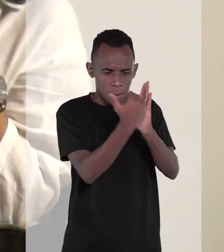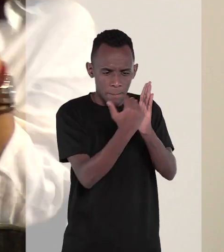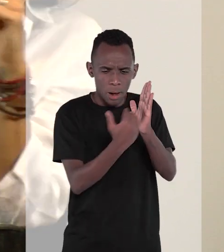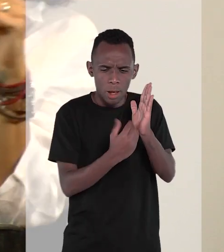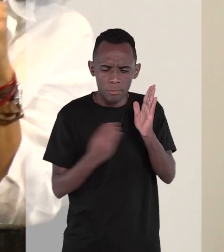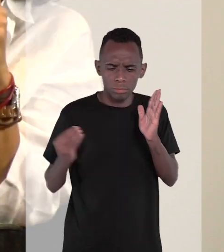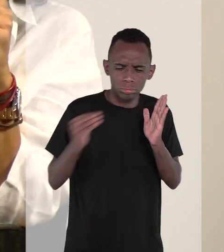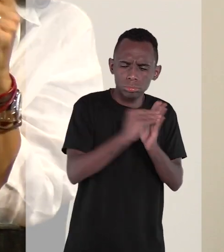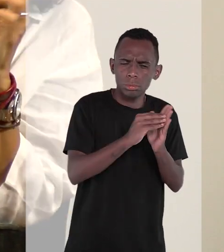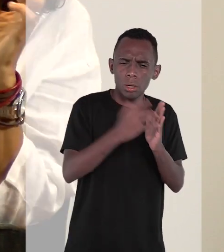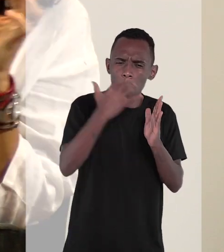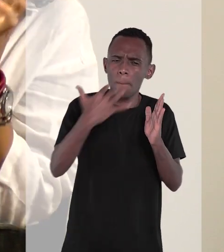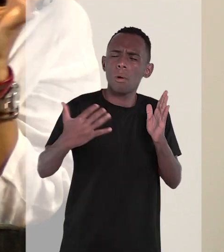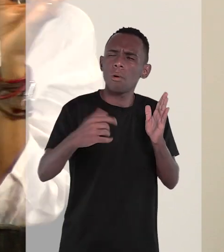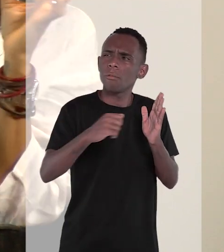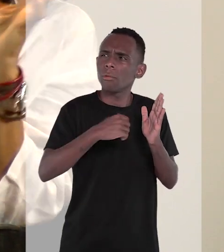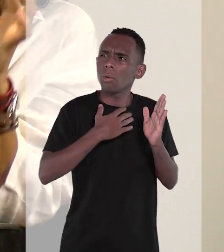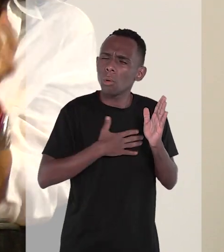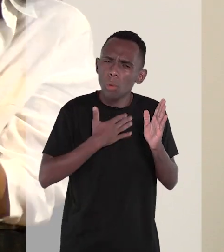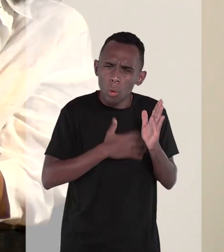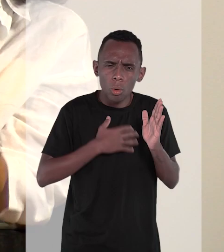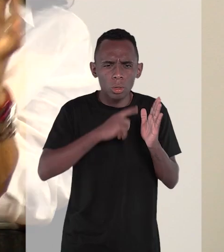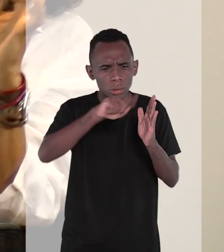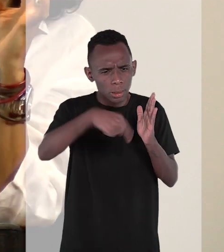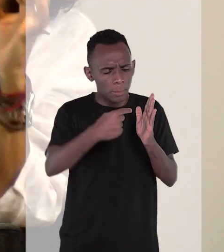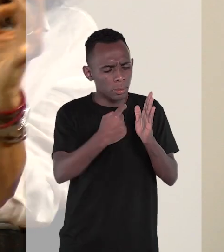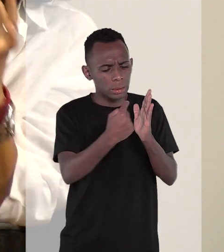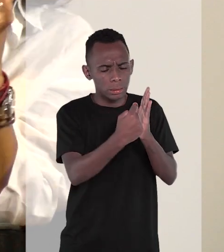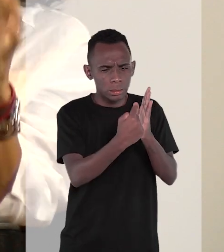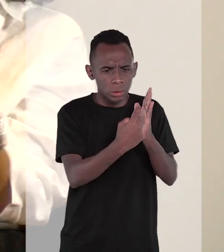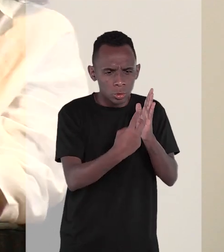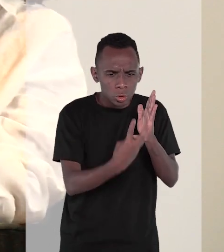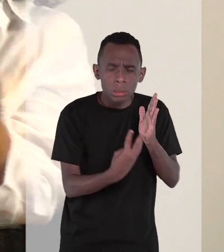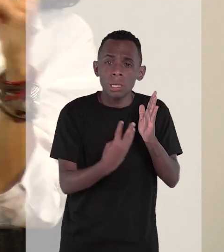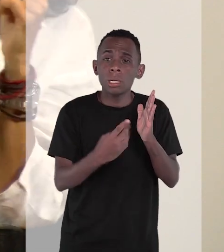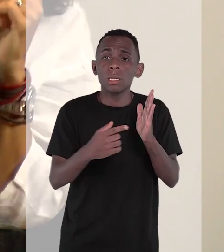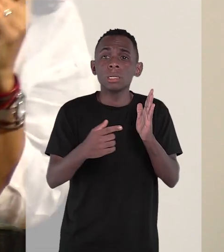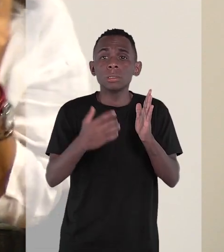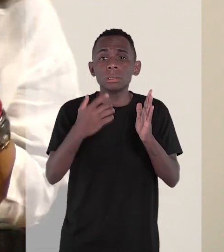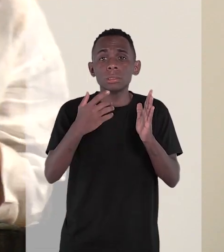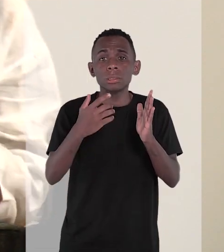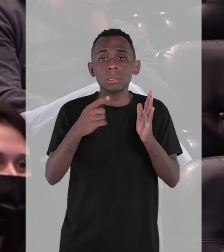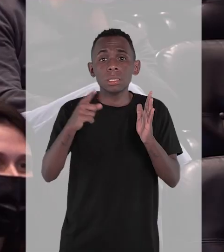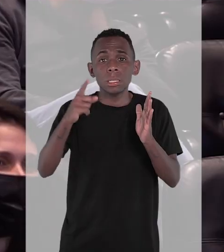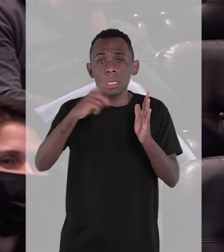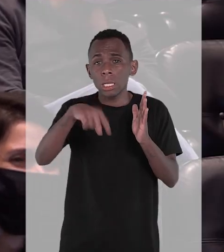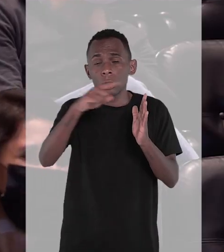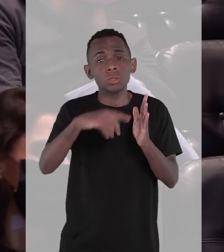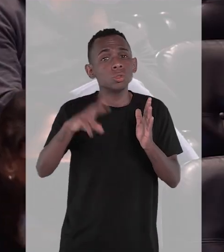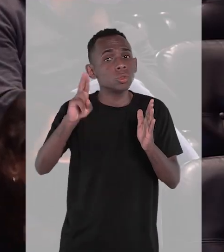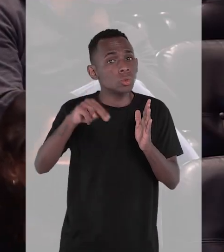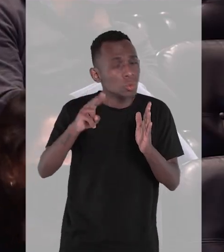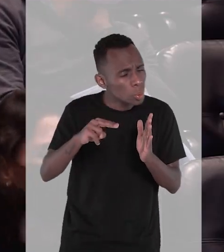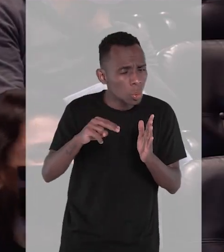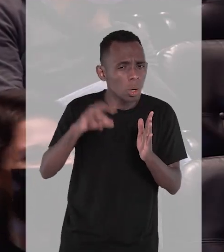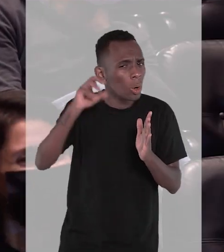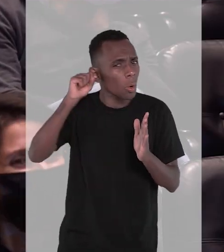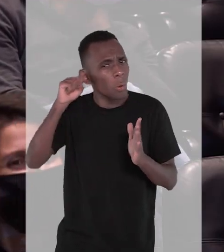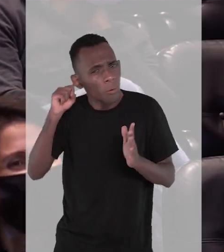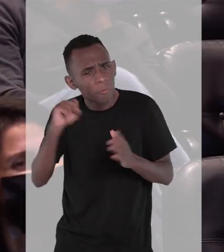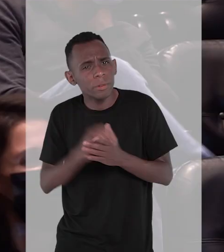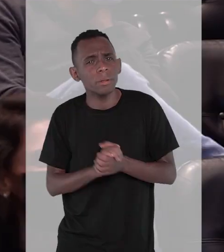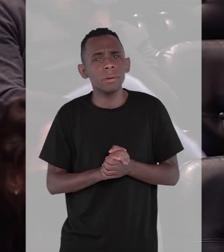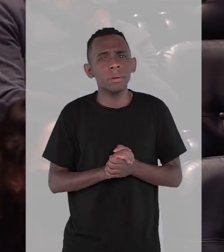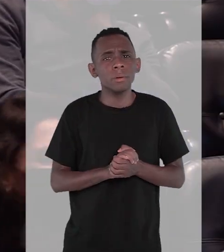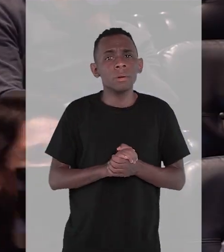aqui, que eles adoram, mas depois dessa vem 3 que eles nunca ouviram, mas que tem a ver